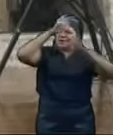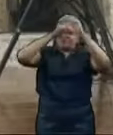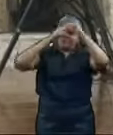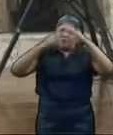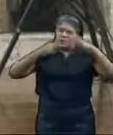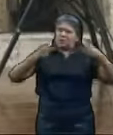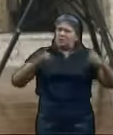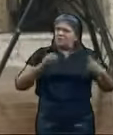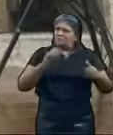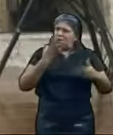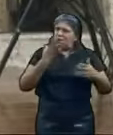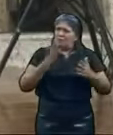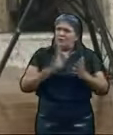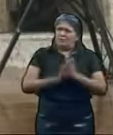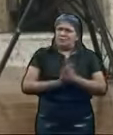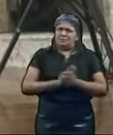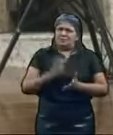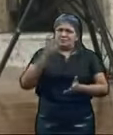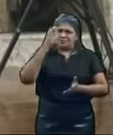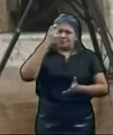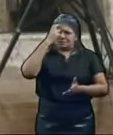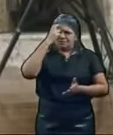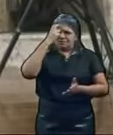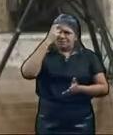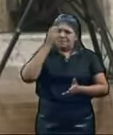e no campo da Cultura